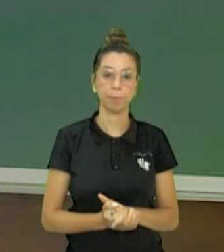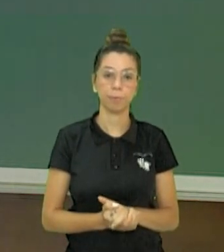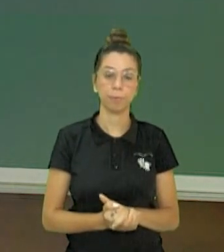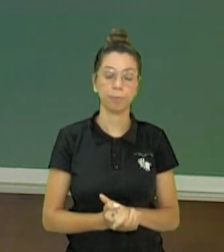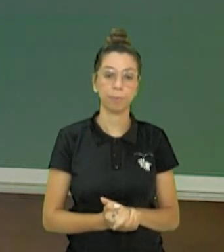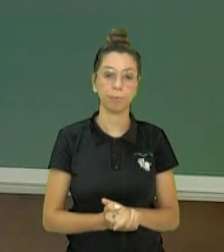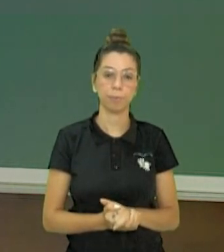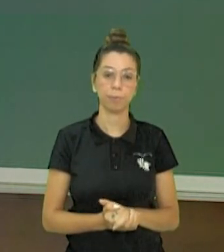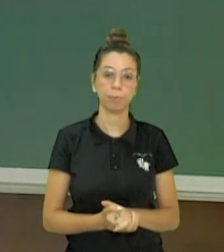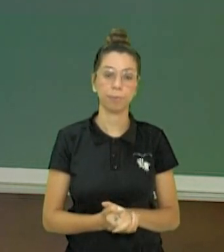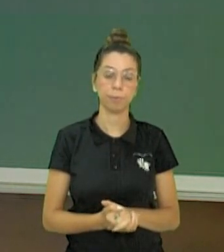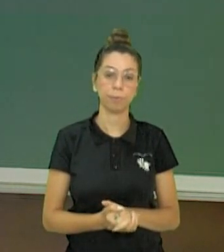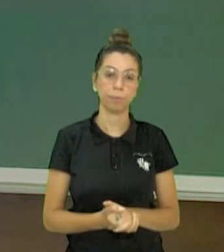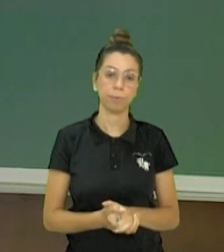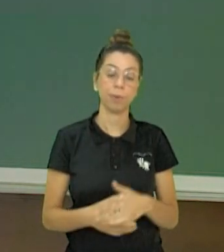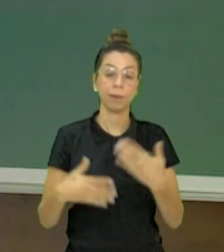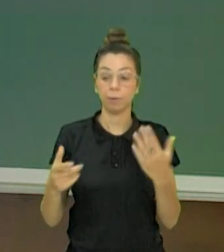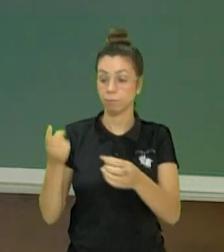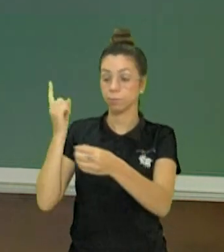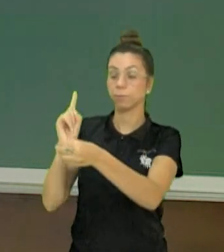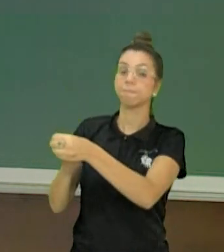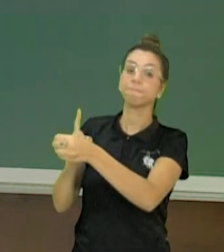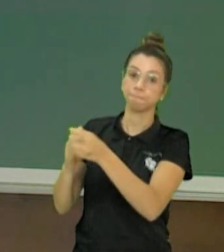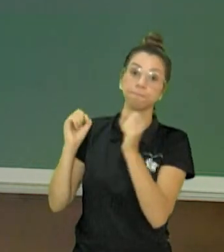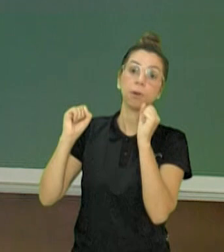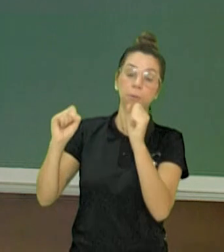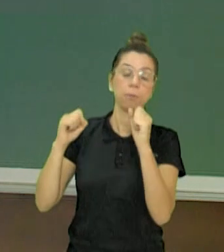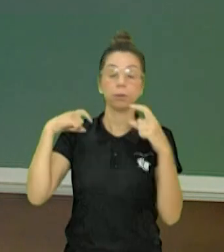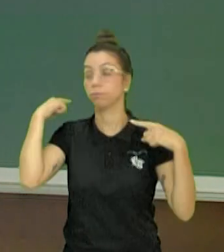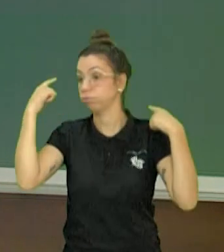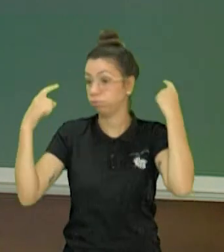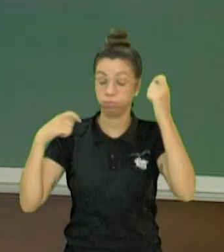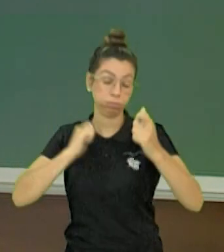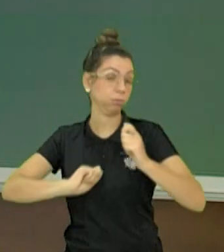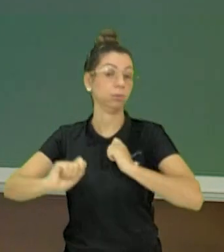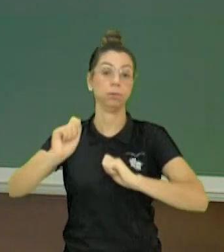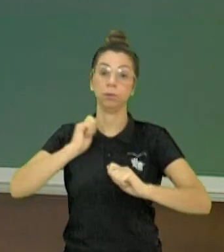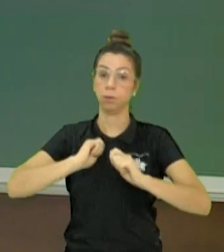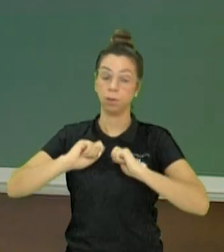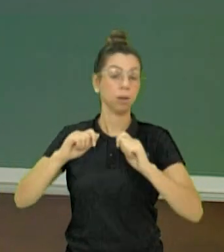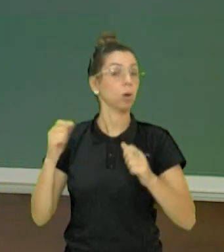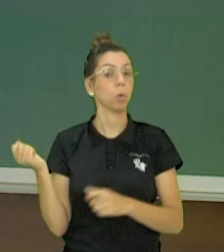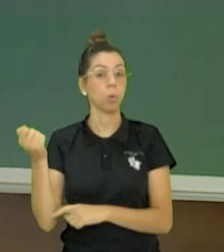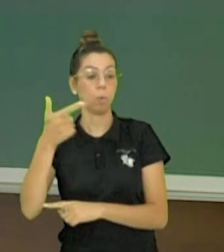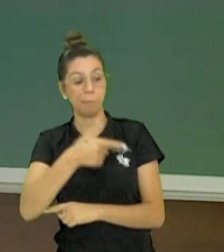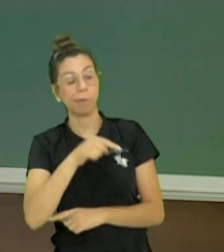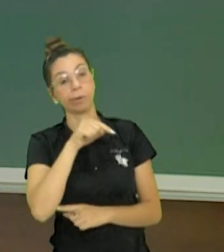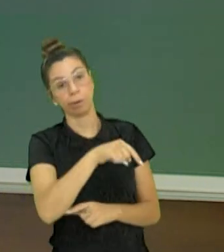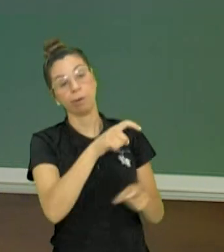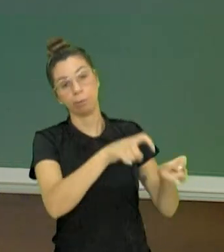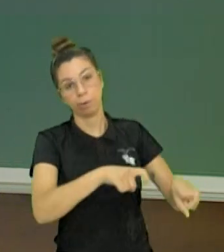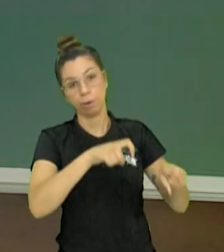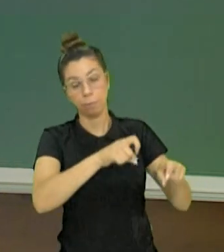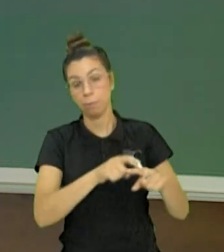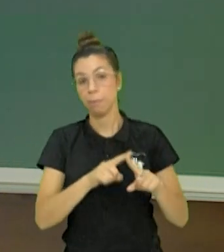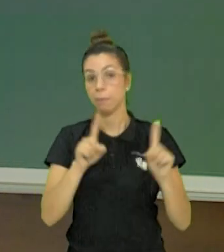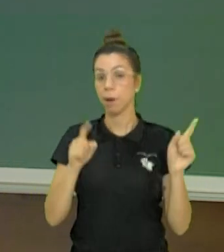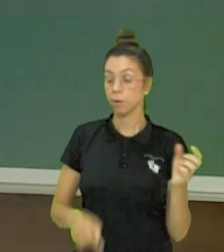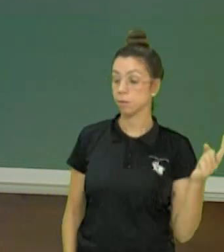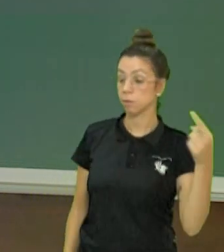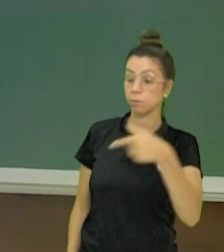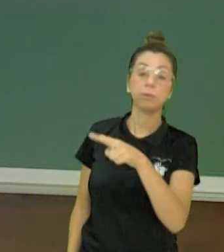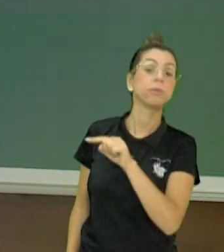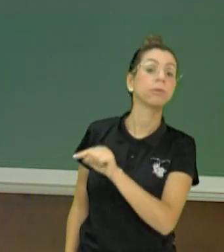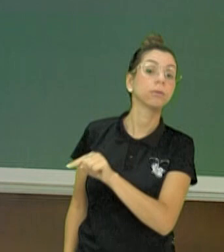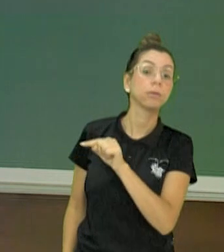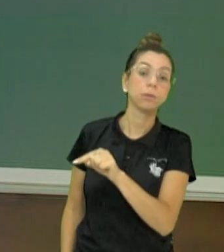opportunities. Grandes cidades podem ser mais malucas, mais loucas do que pequenas cidades no campo. Mas lá, né, nas grandes